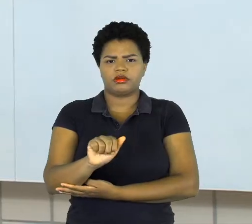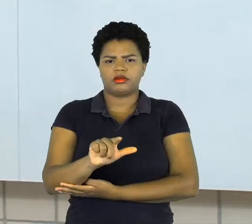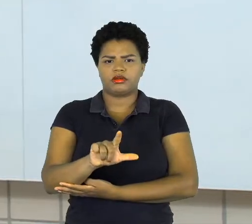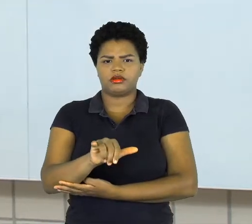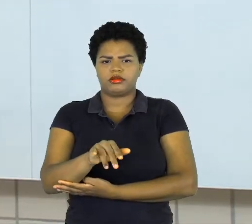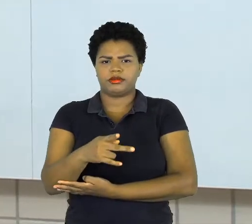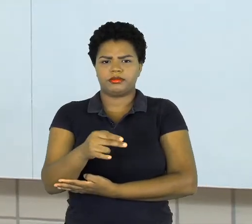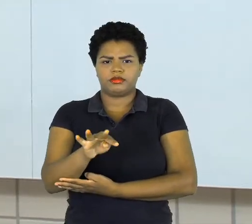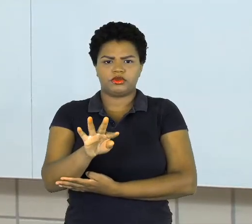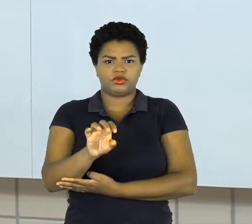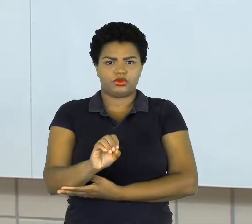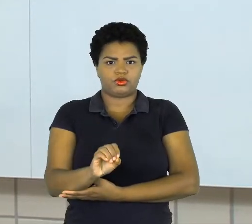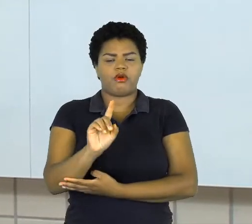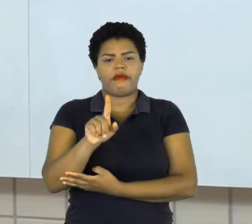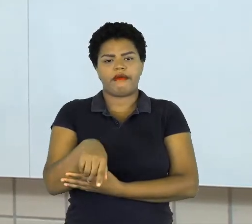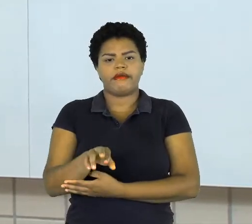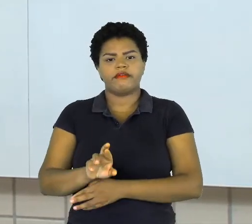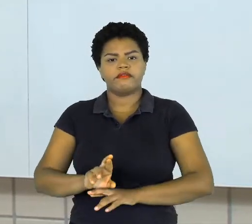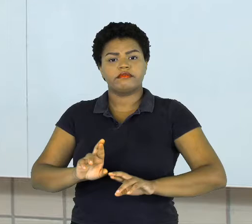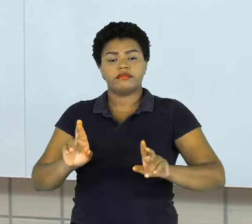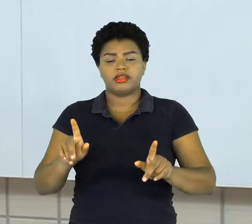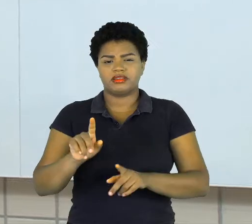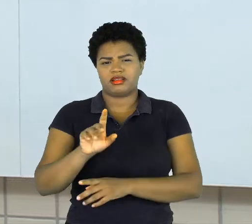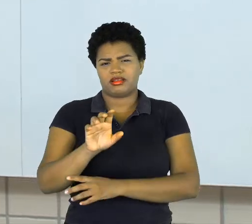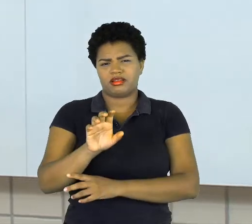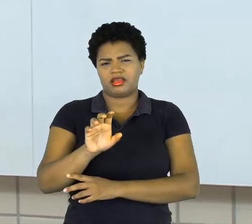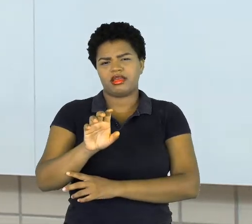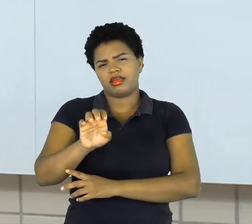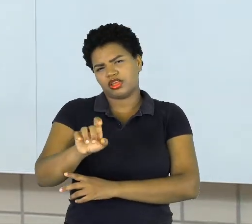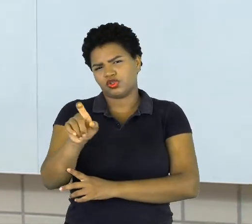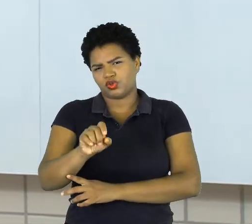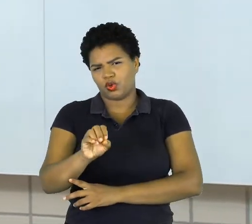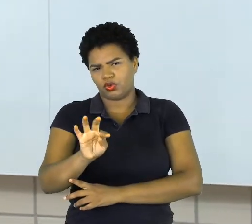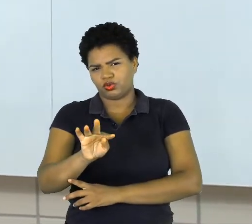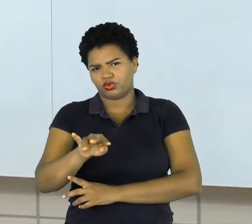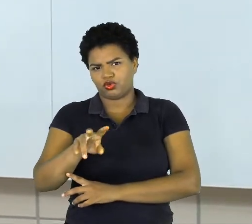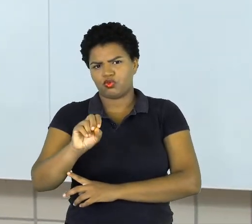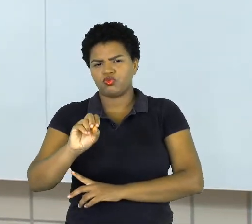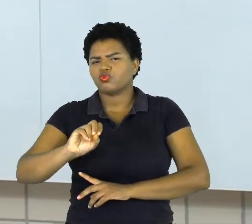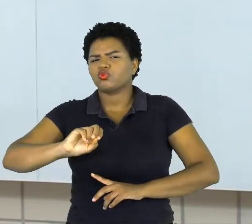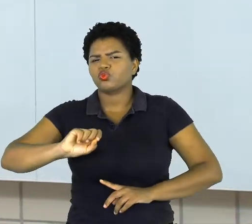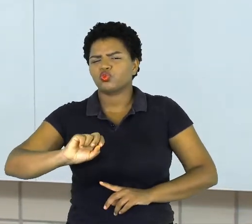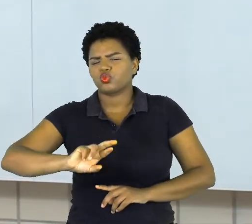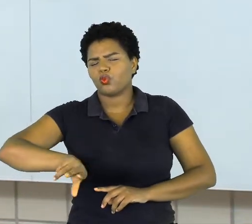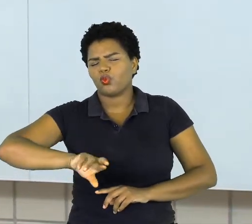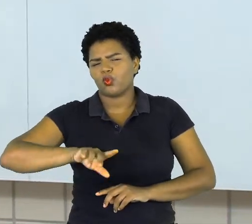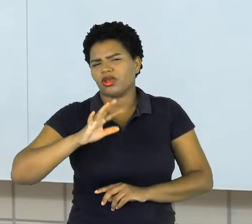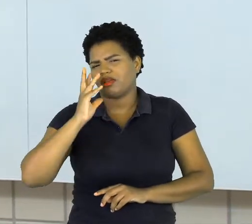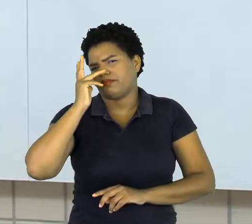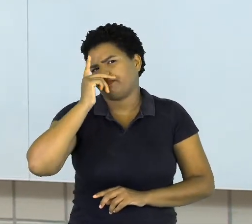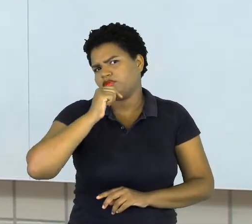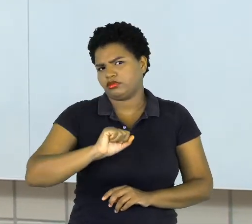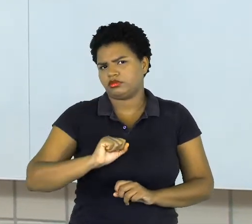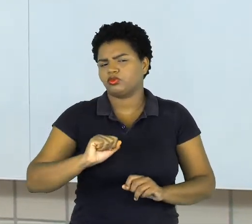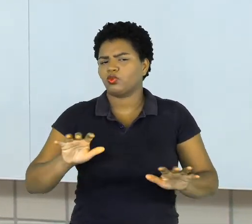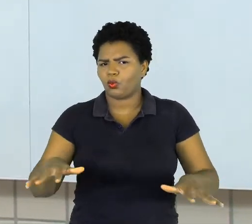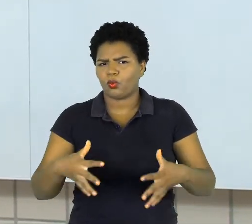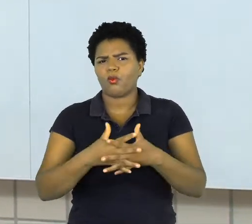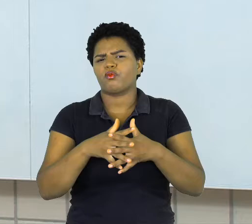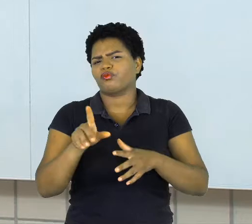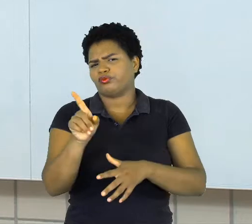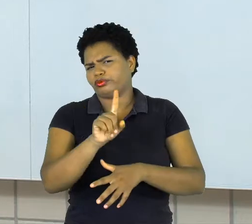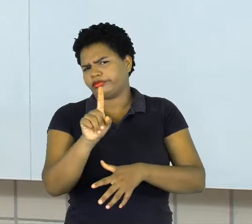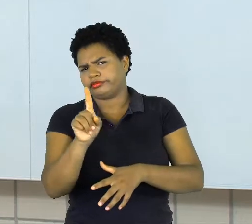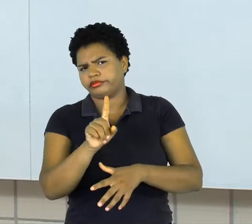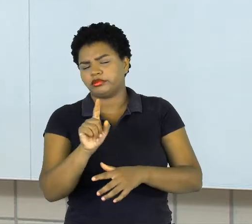significa bonito não, viu gente? Não vai confundir exótico com bonito, boniteza não. Muita gente aí tem confundido. É uma